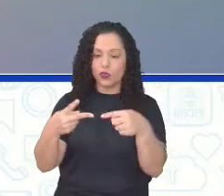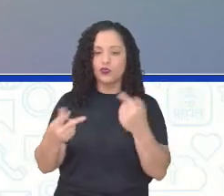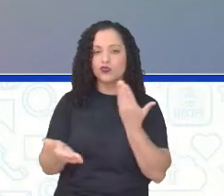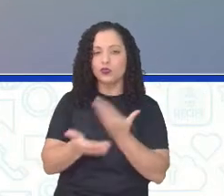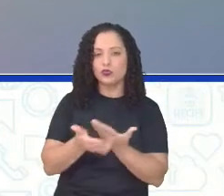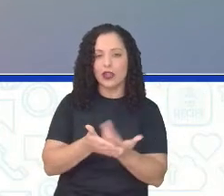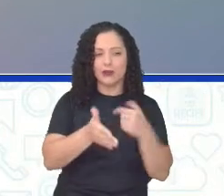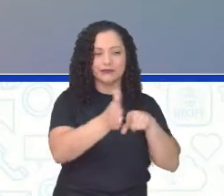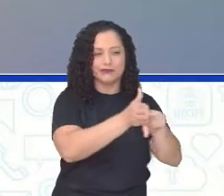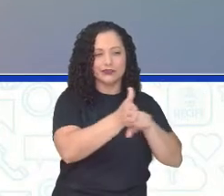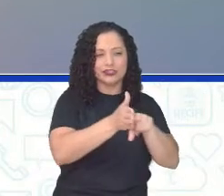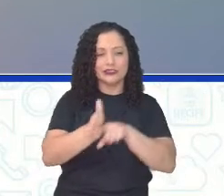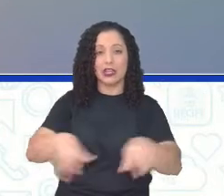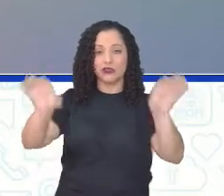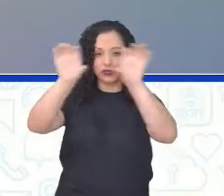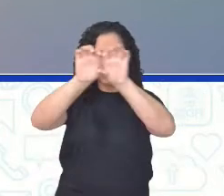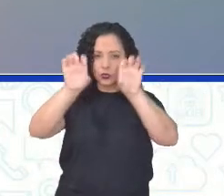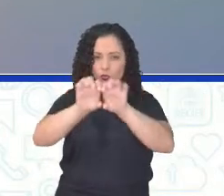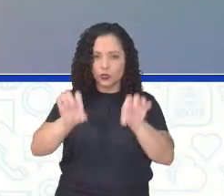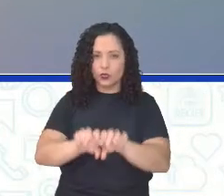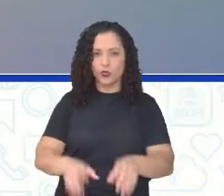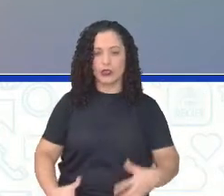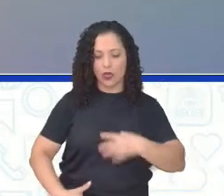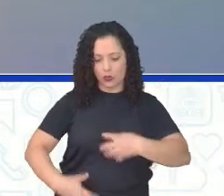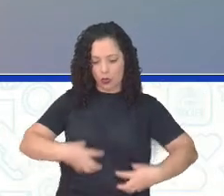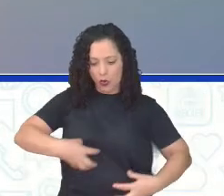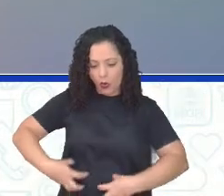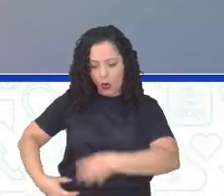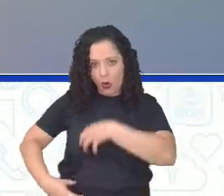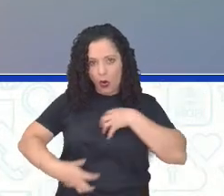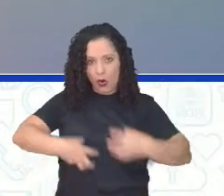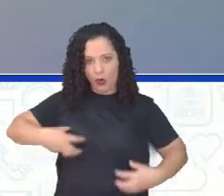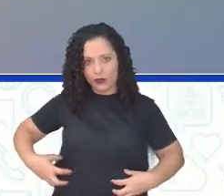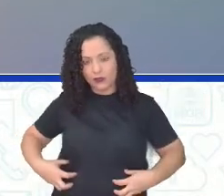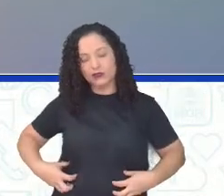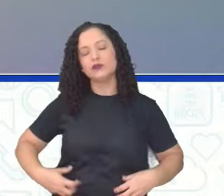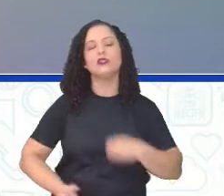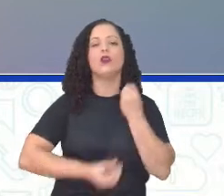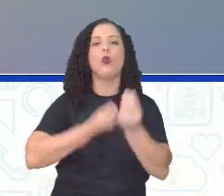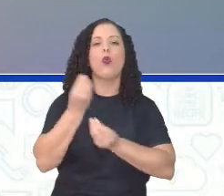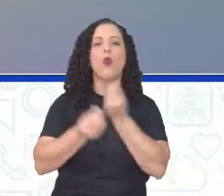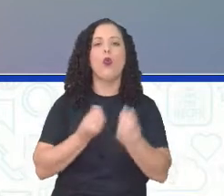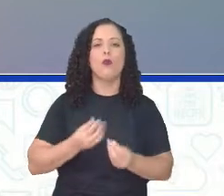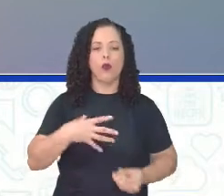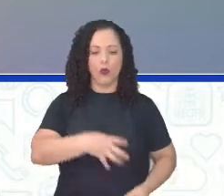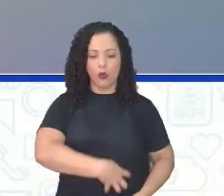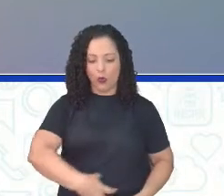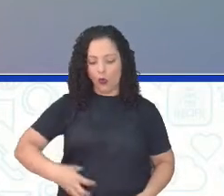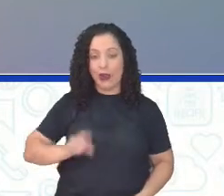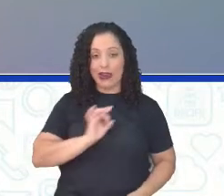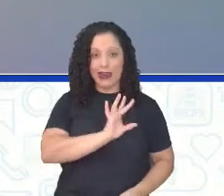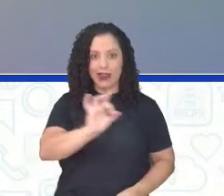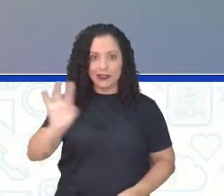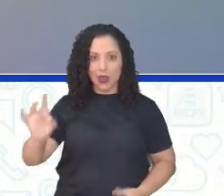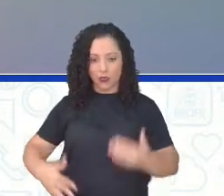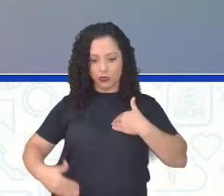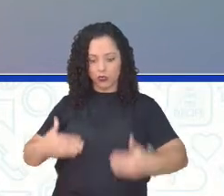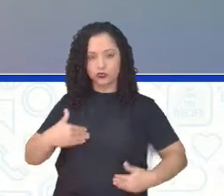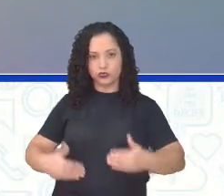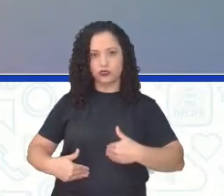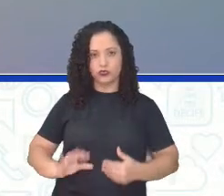estudando cada uma das estruturas, cada um dos órgãos e também como é que esses órgãos funcionam. Eu vou chamar a professora